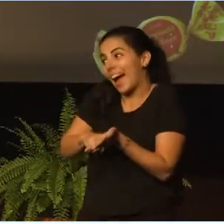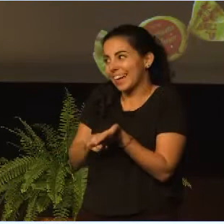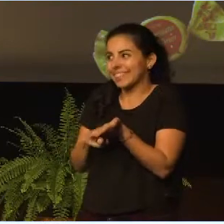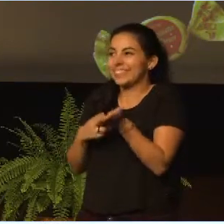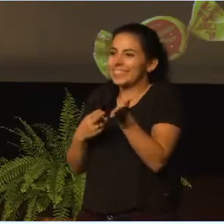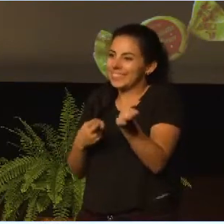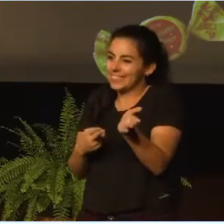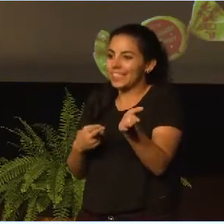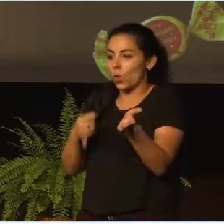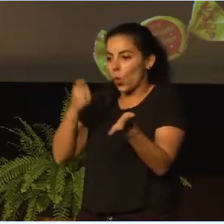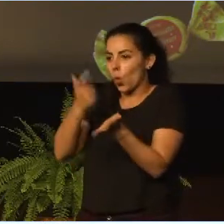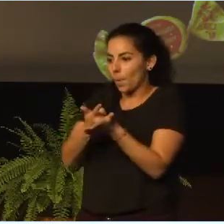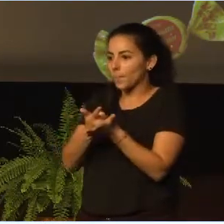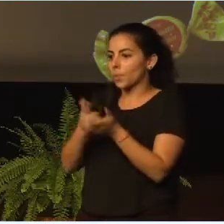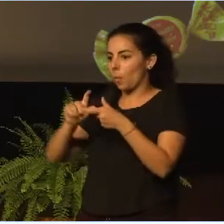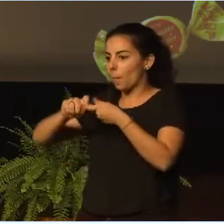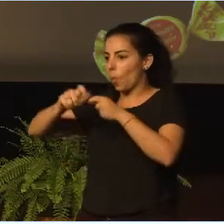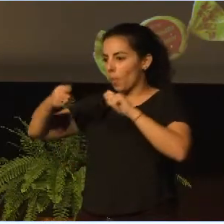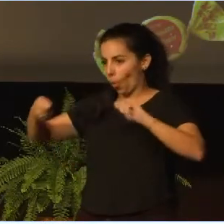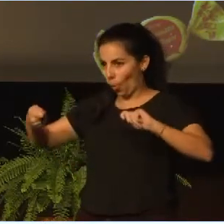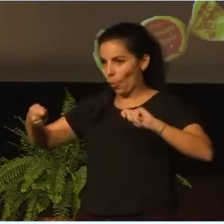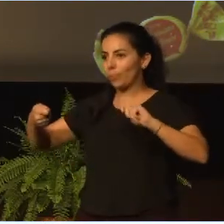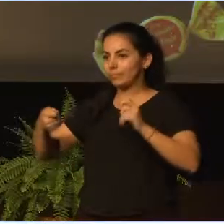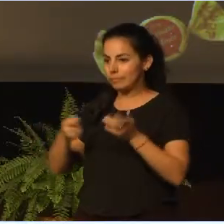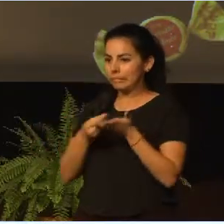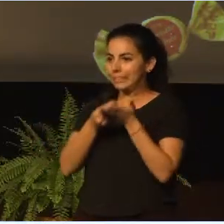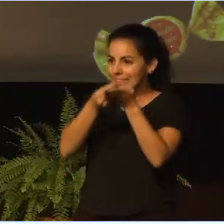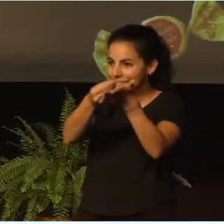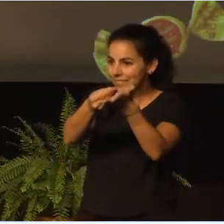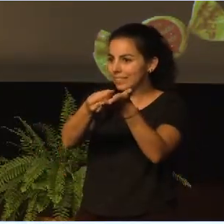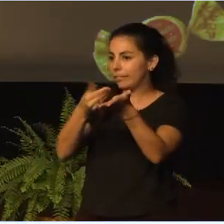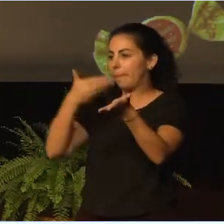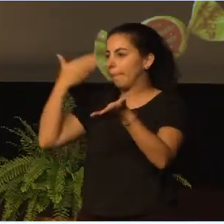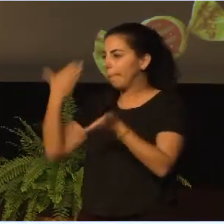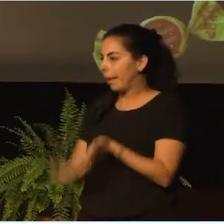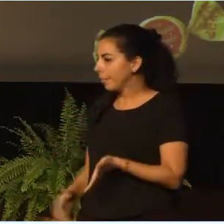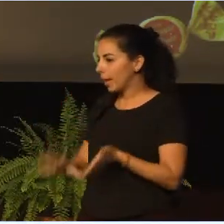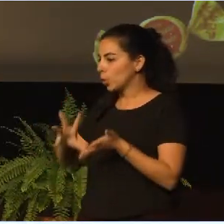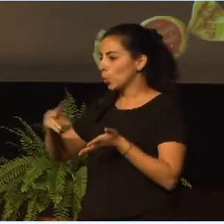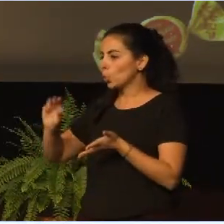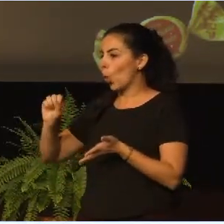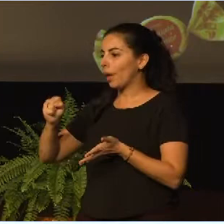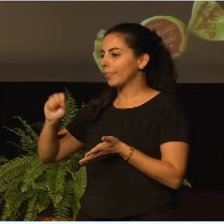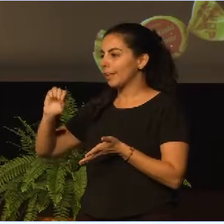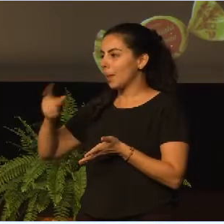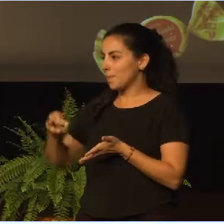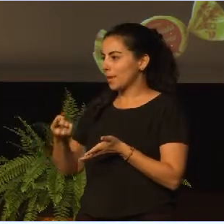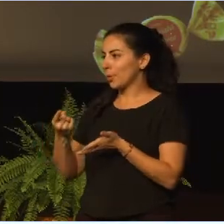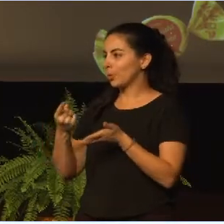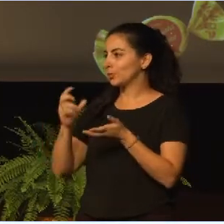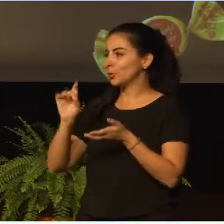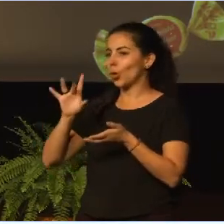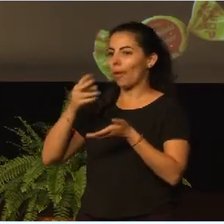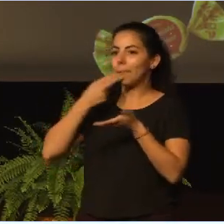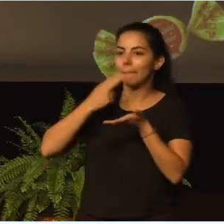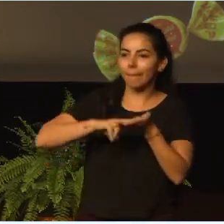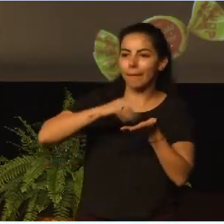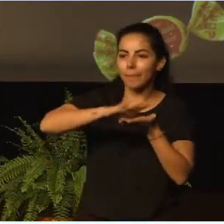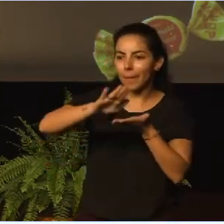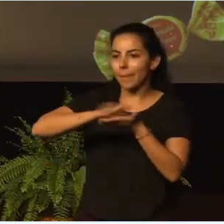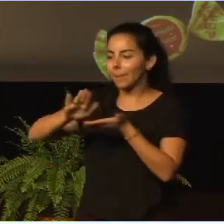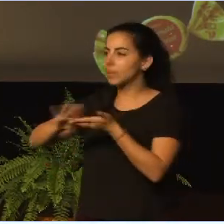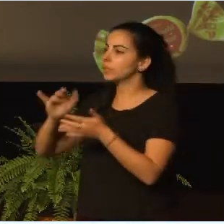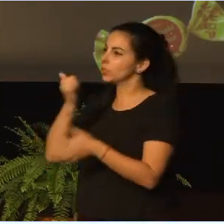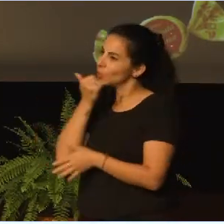aqui, a gente comprou os bombons, juro, está disponível, mas a gente vai perder toda a grana que a gente arrecadou mandando bombom para todo mundo. Não fazia sentido. A gente